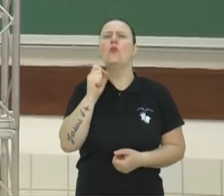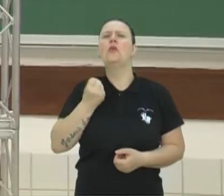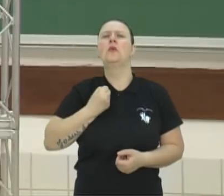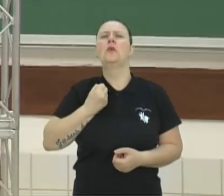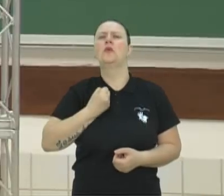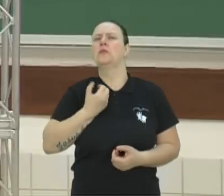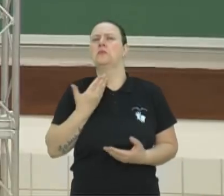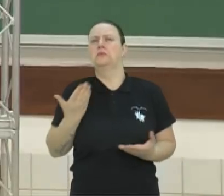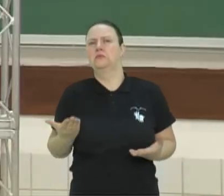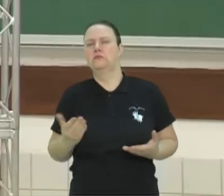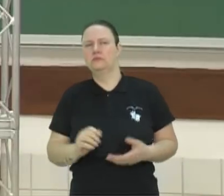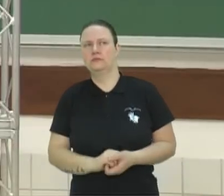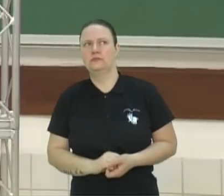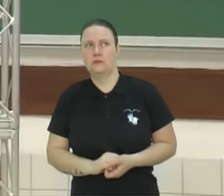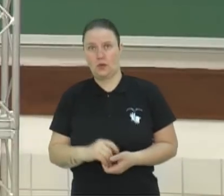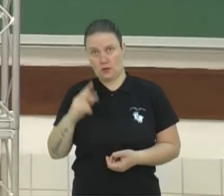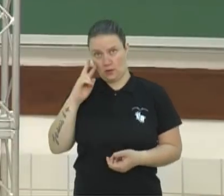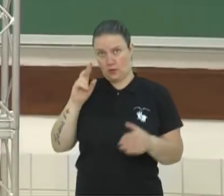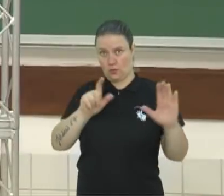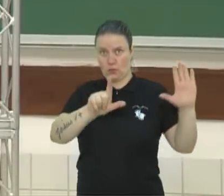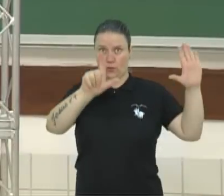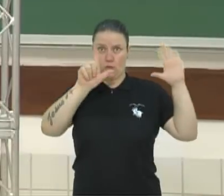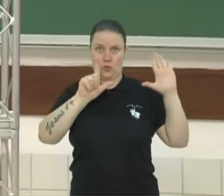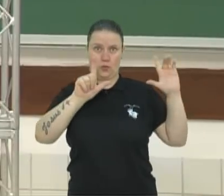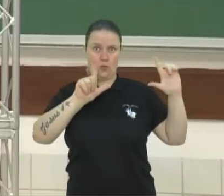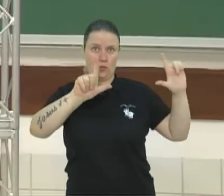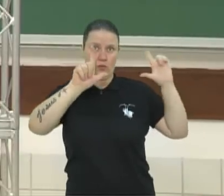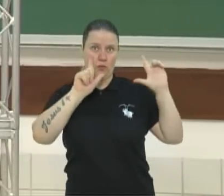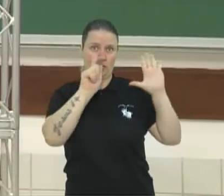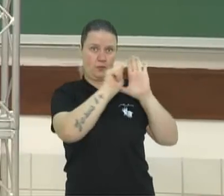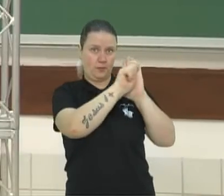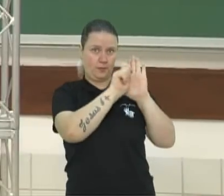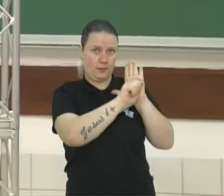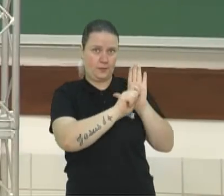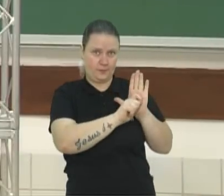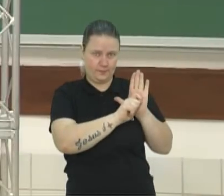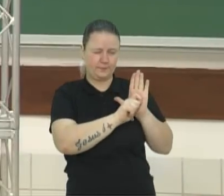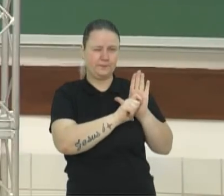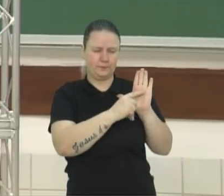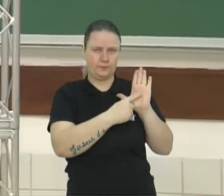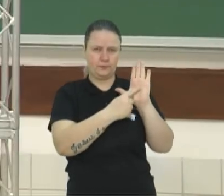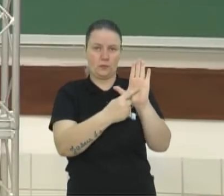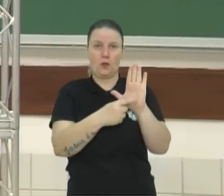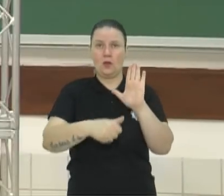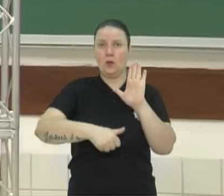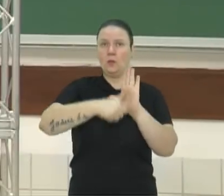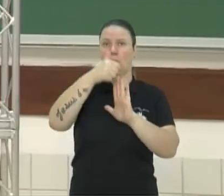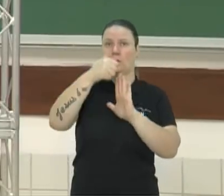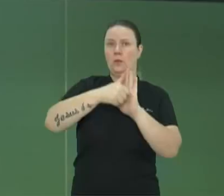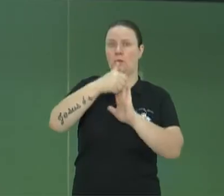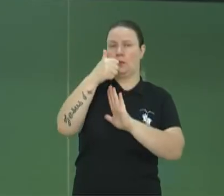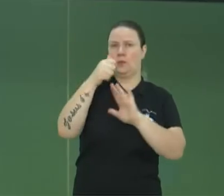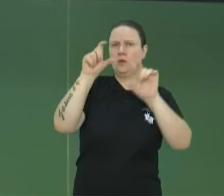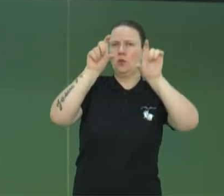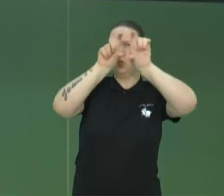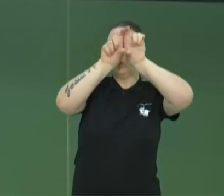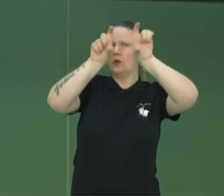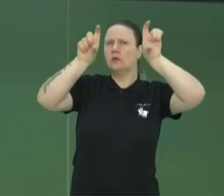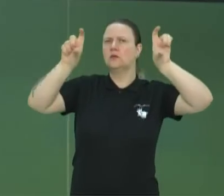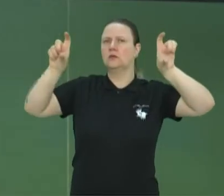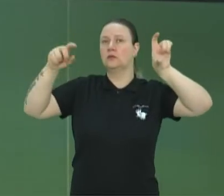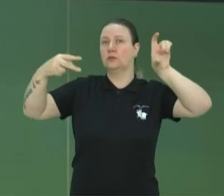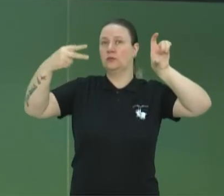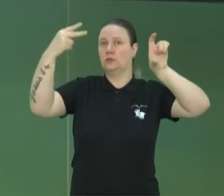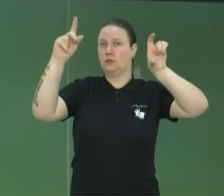aqui no quadro a resolução dela. Primeiro eu escrevi a nossa primeira equação do segundo grau ali, ó, e igualei ela a